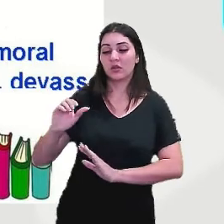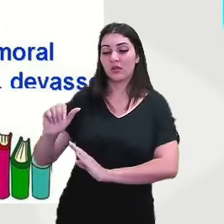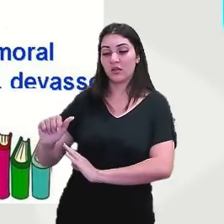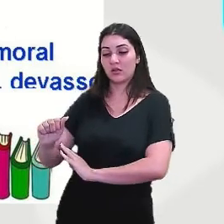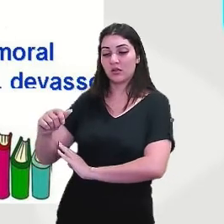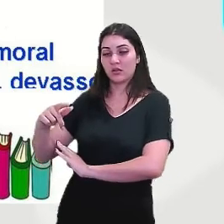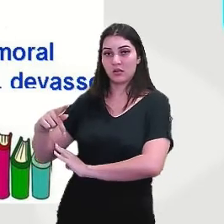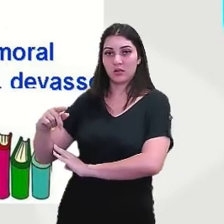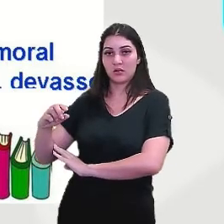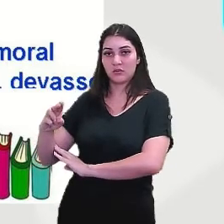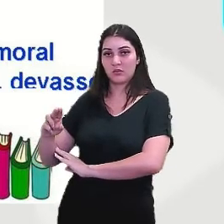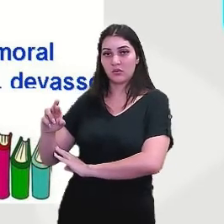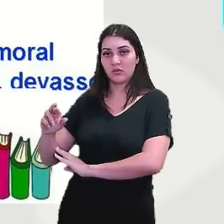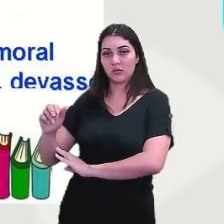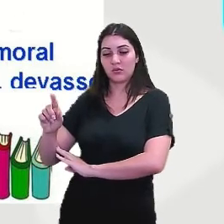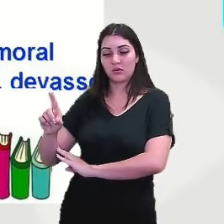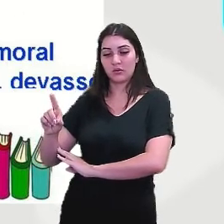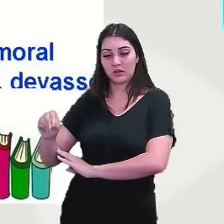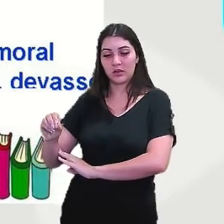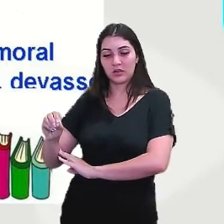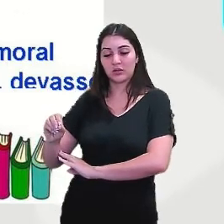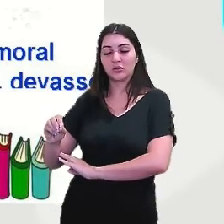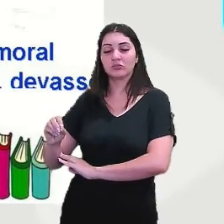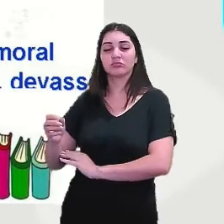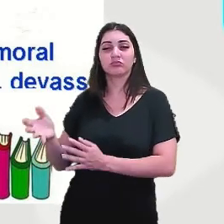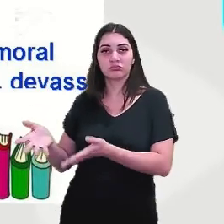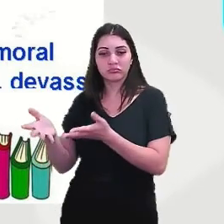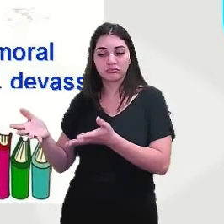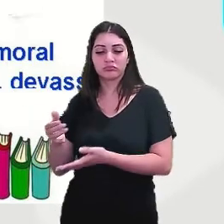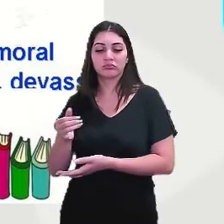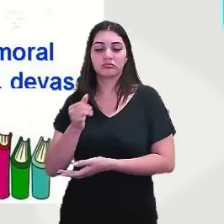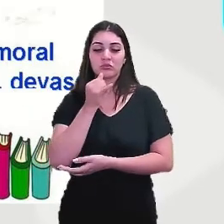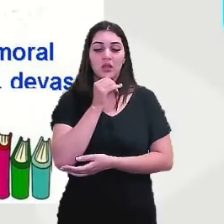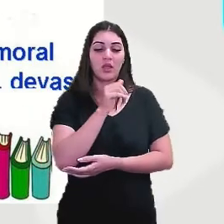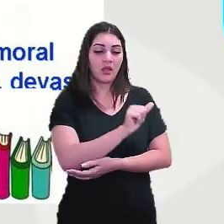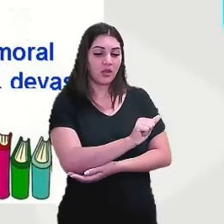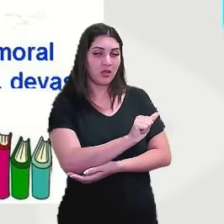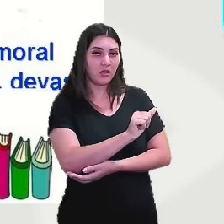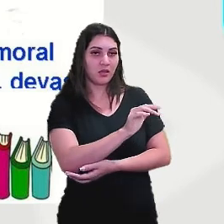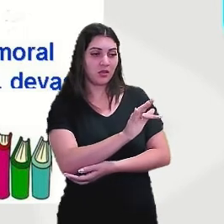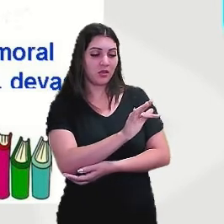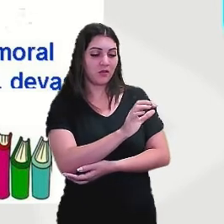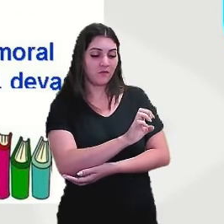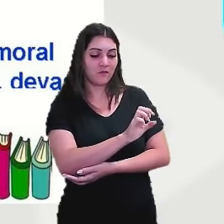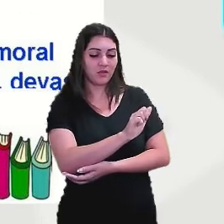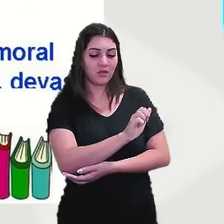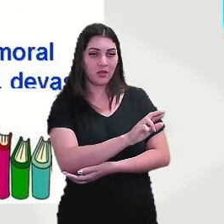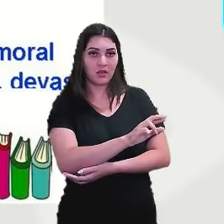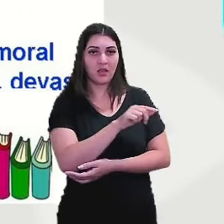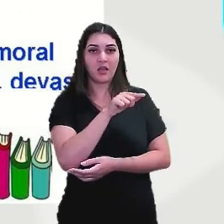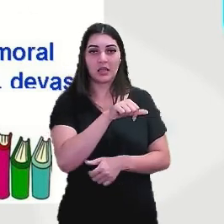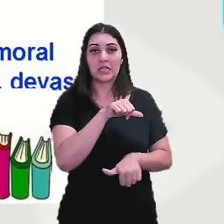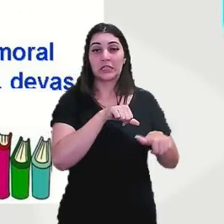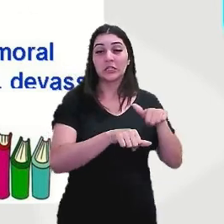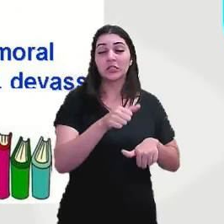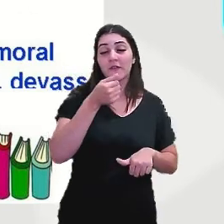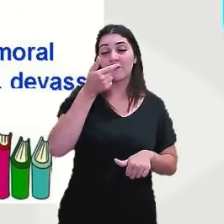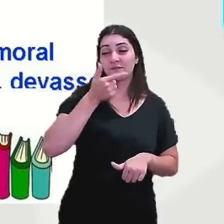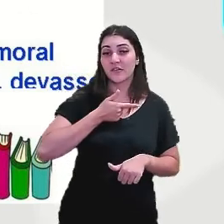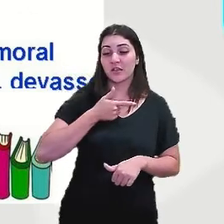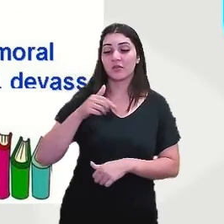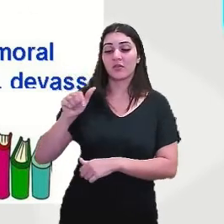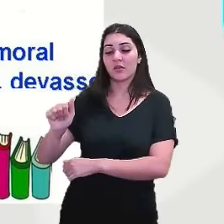o acostumar é se habituar em algum lugar, se habituar com alguém. E costumar é ter o